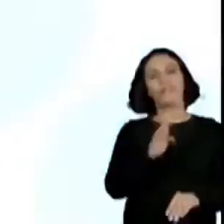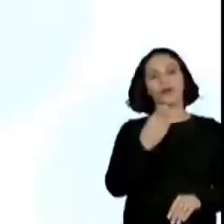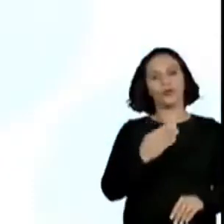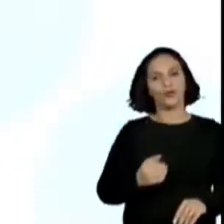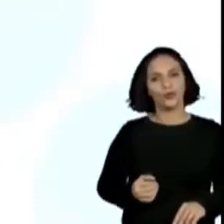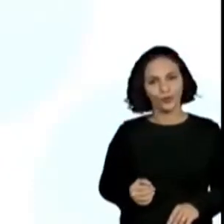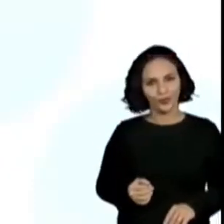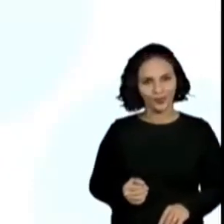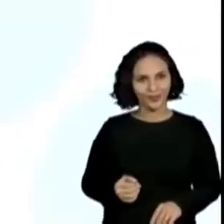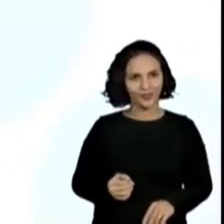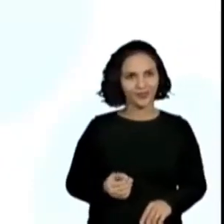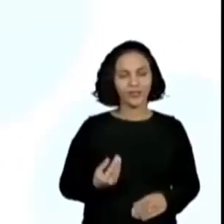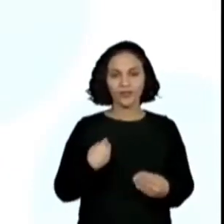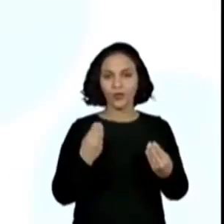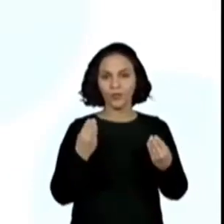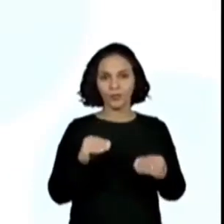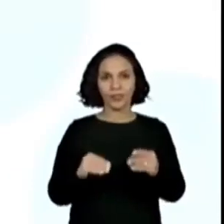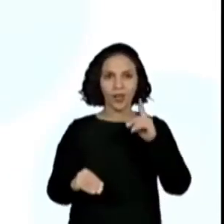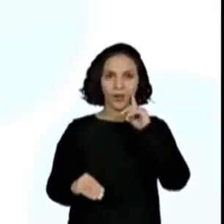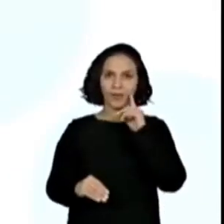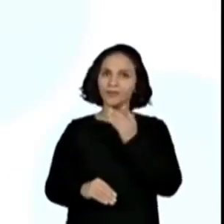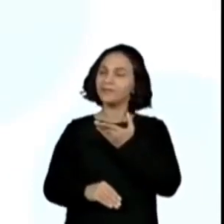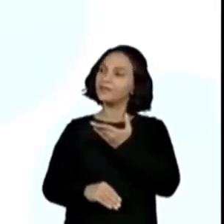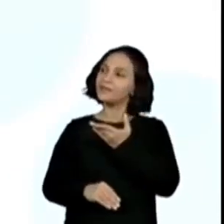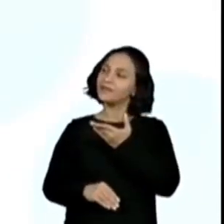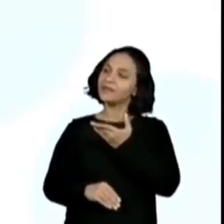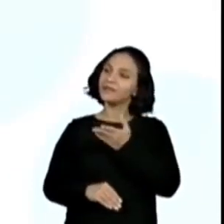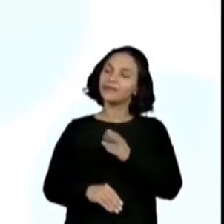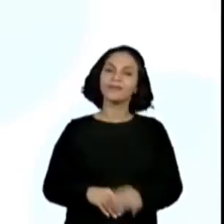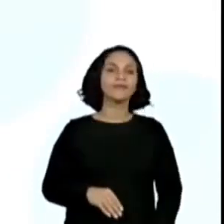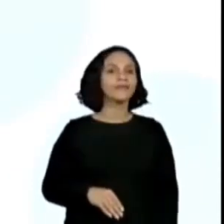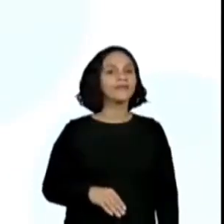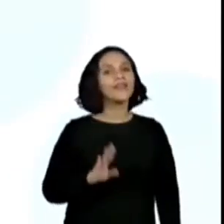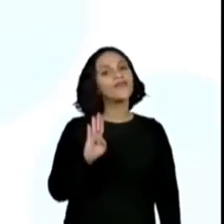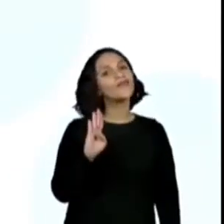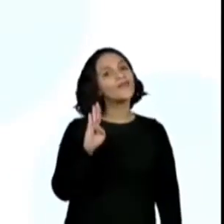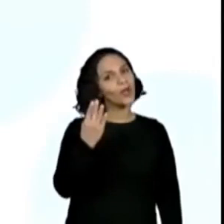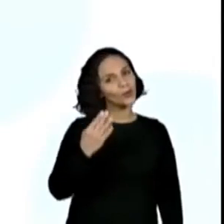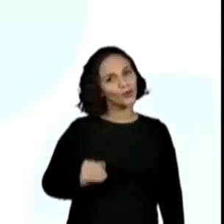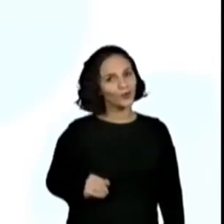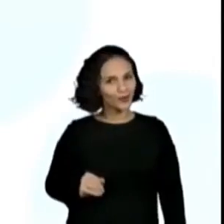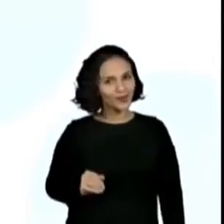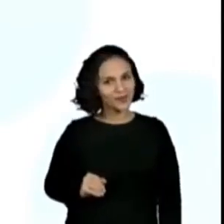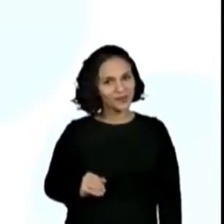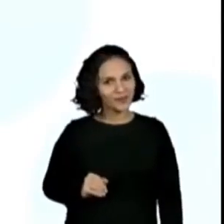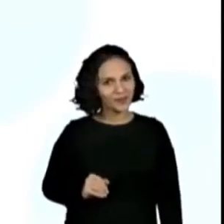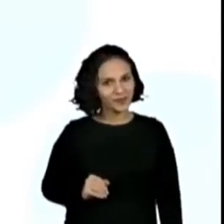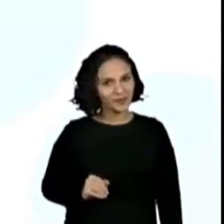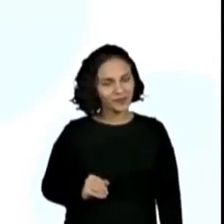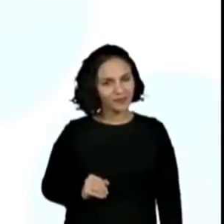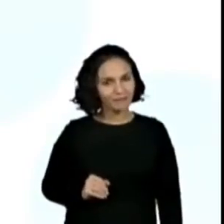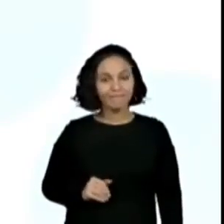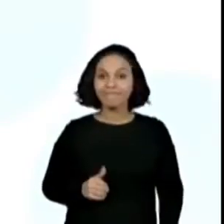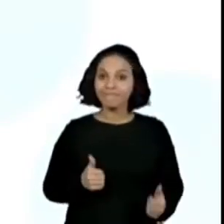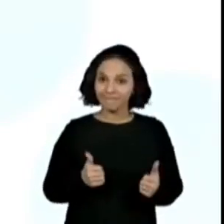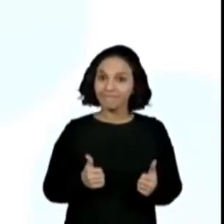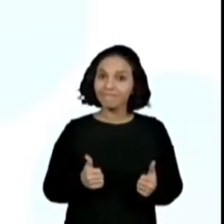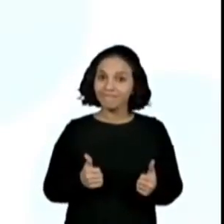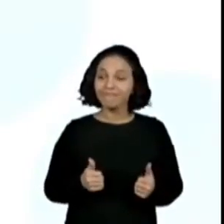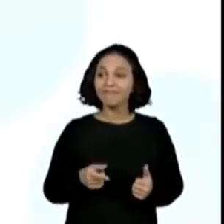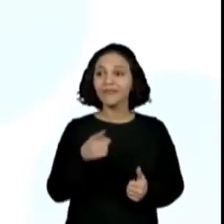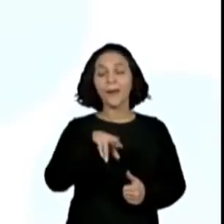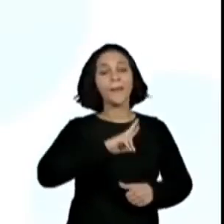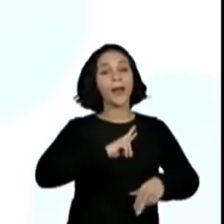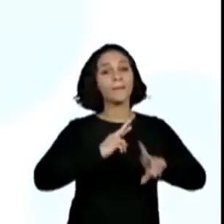colocar aqui resposta para vocês aqui no cantinho vamos lá falsa e aí todos os alunos que